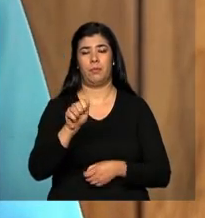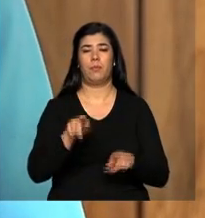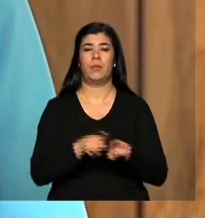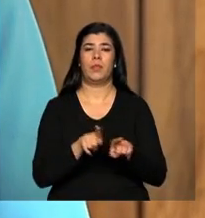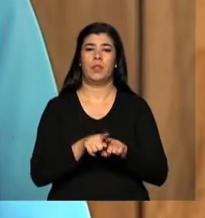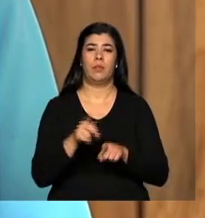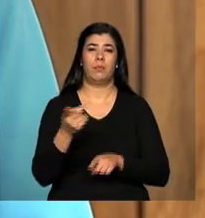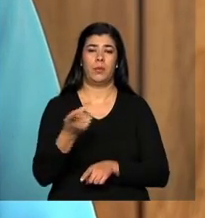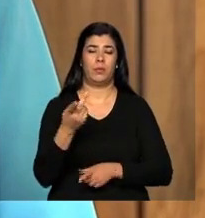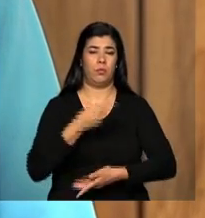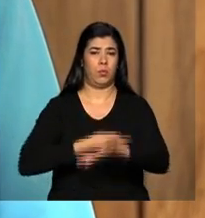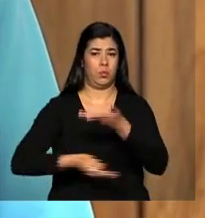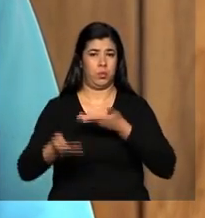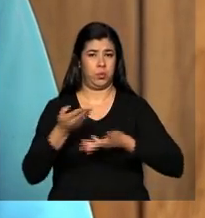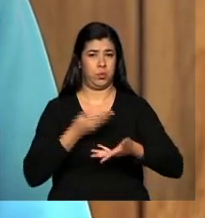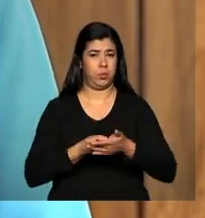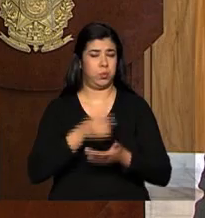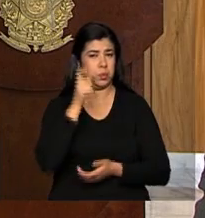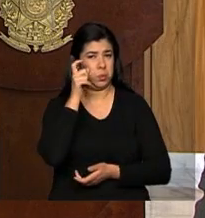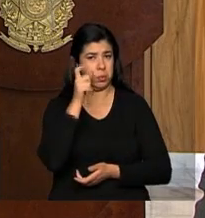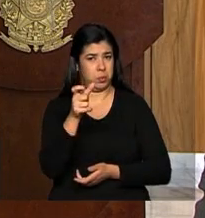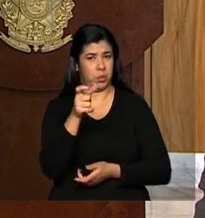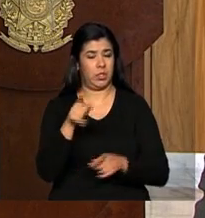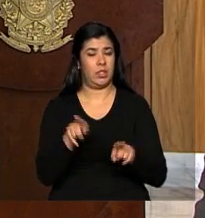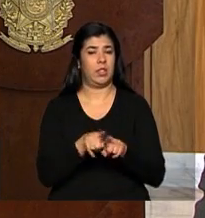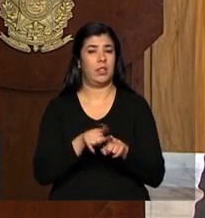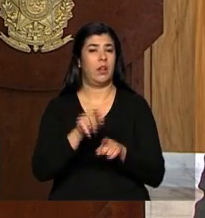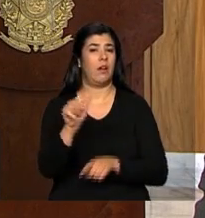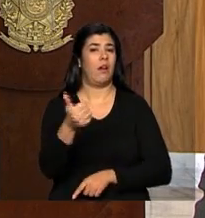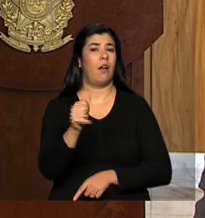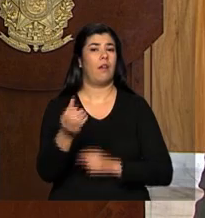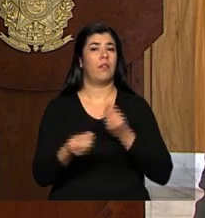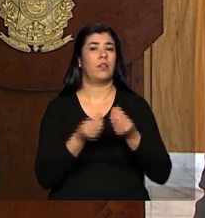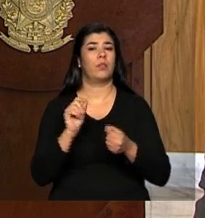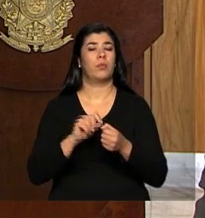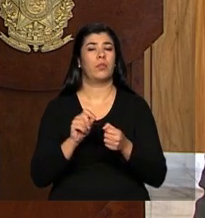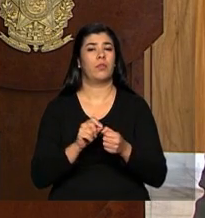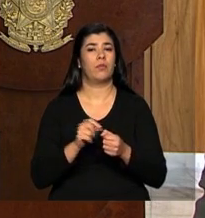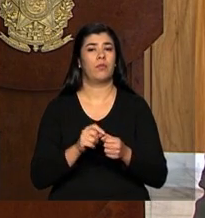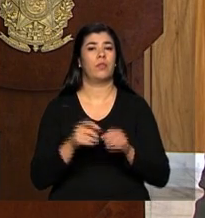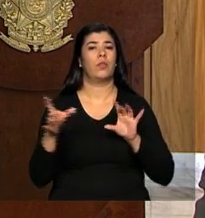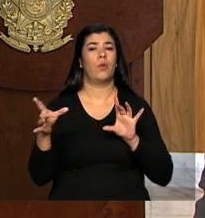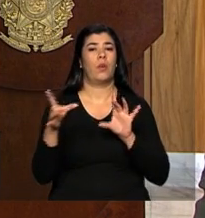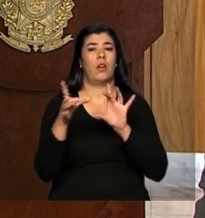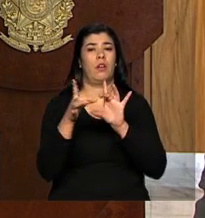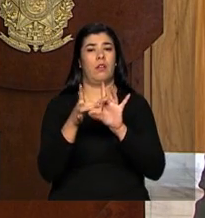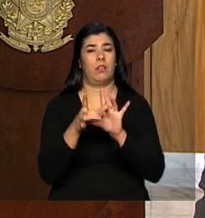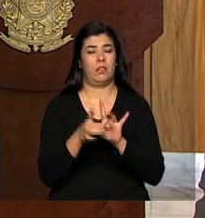trocamos impressões sobre o estado atual do processo de integração regional.